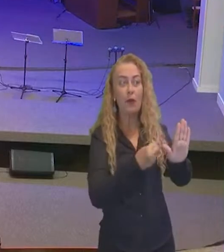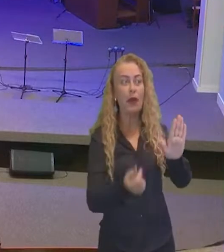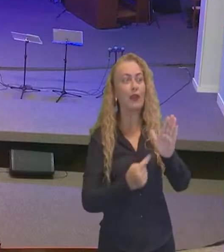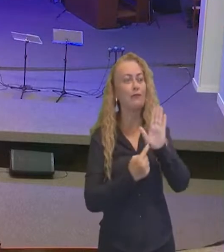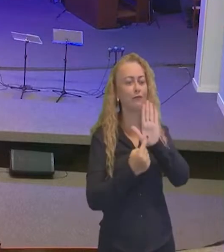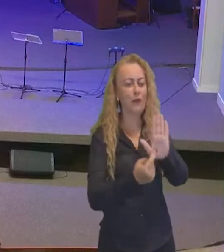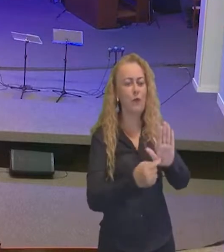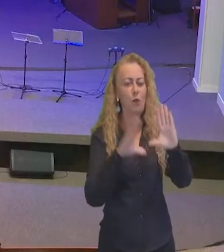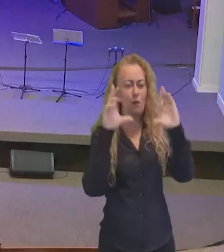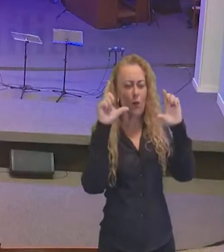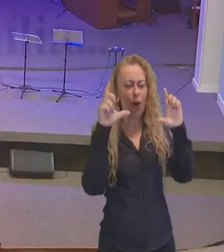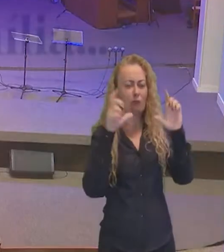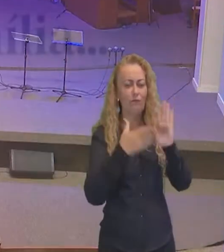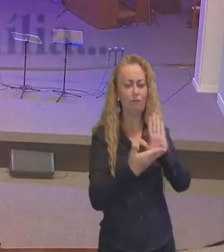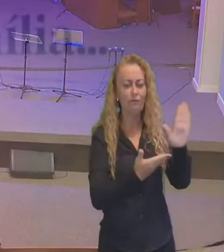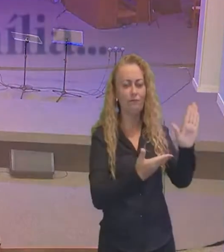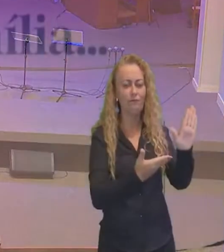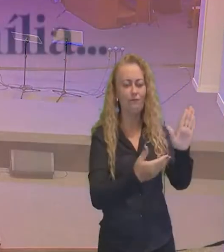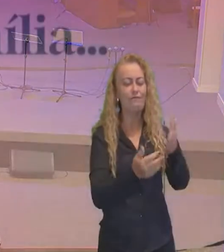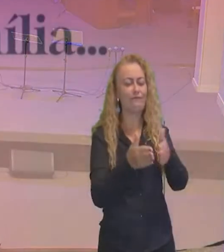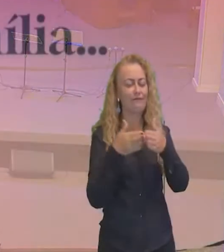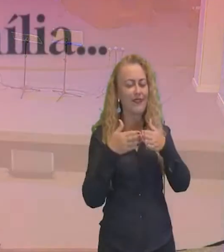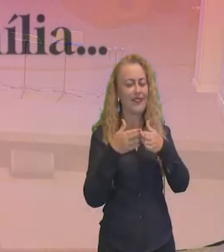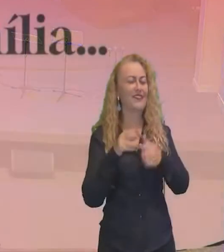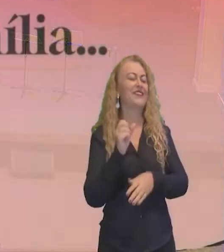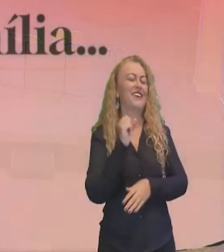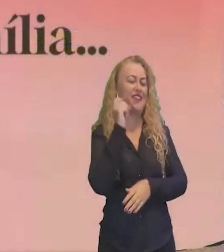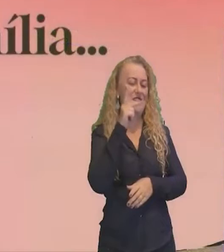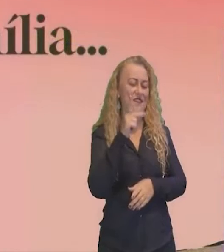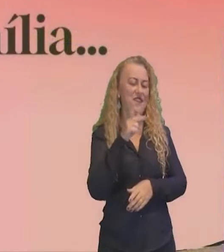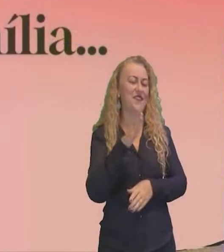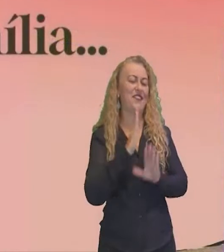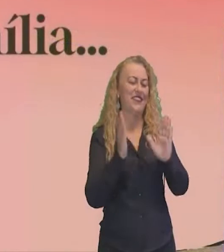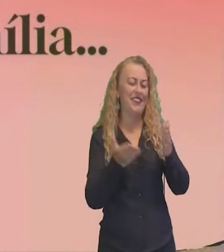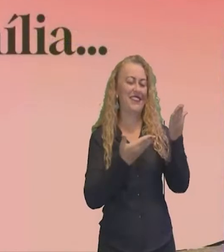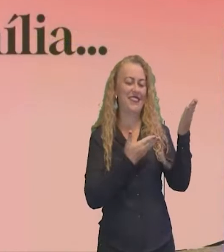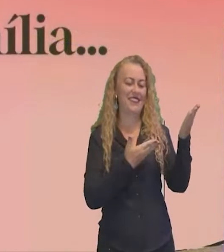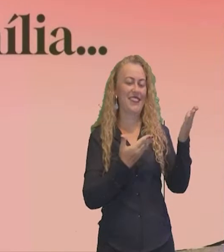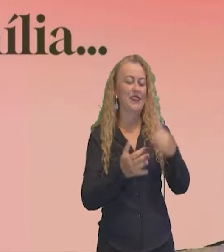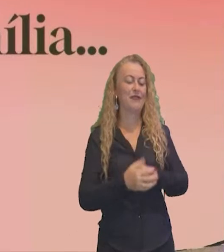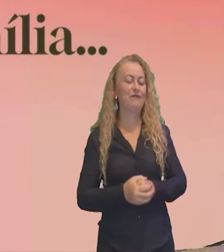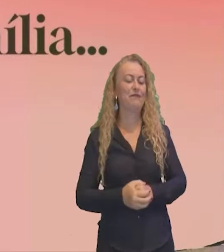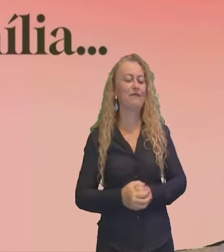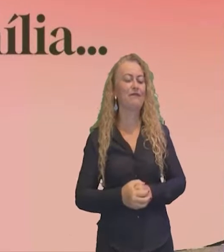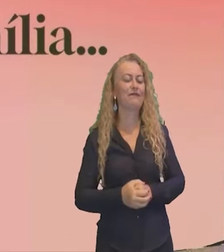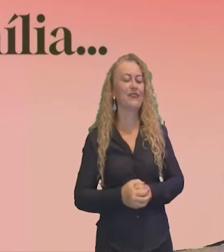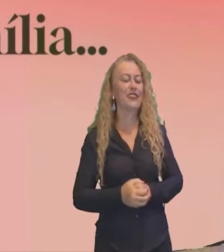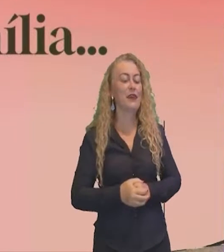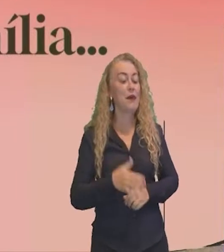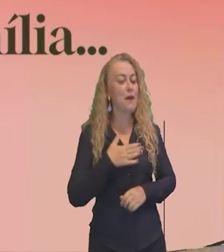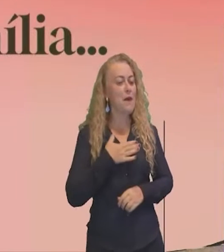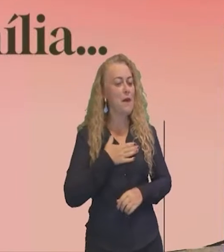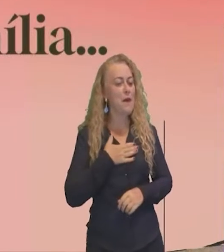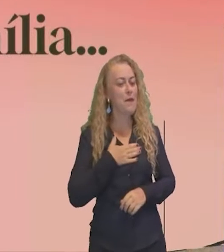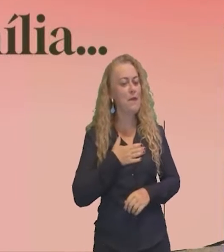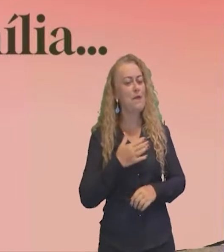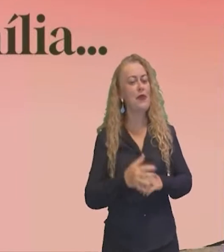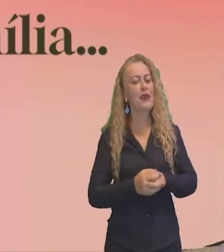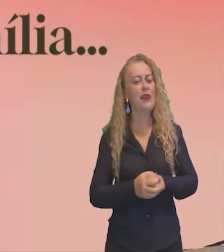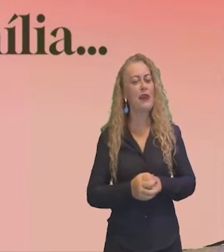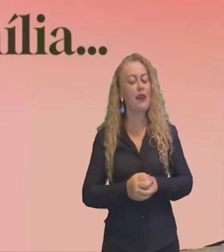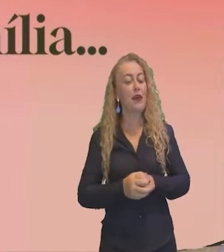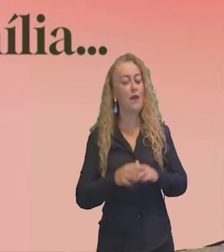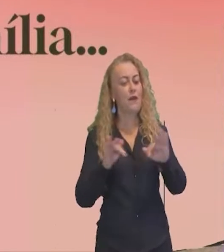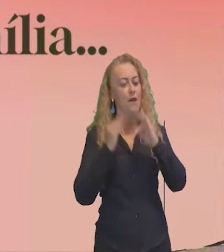para colocar, irmão? Já está lá? Está lá, isso mesmo. Ali está então a